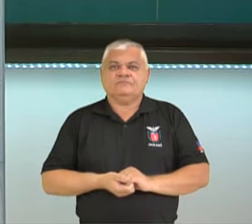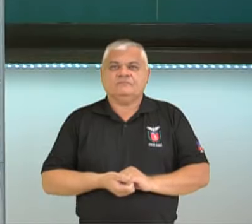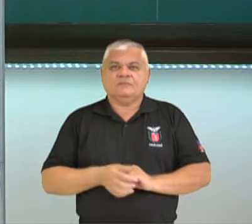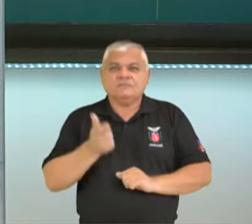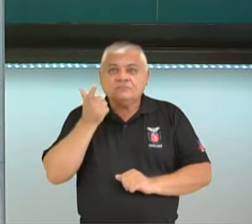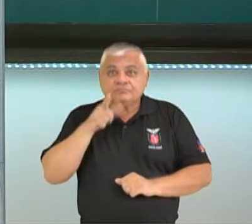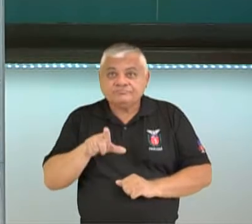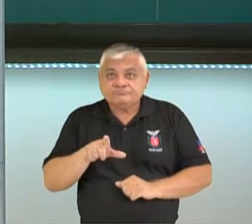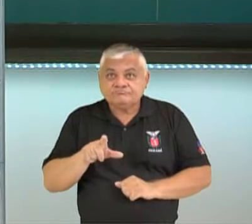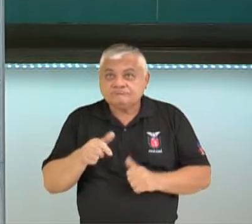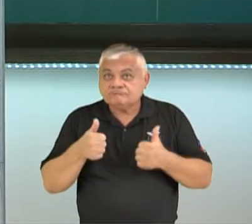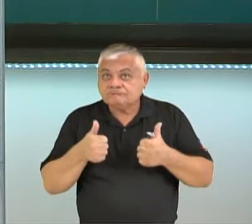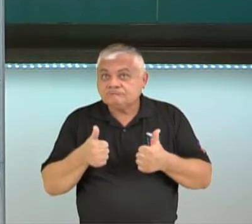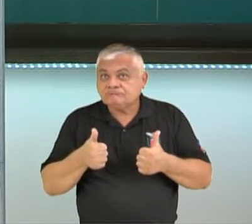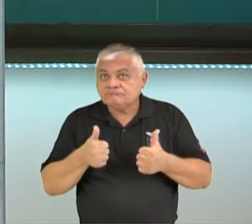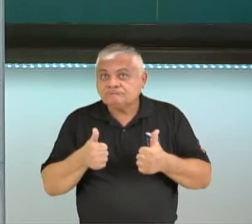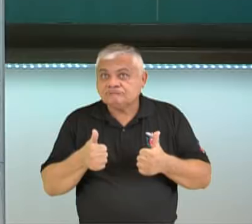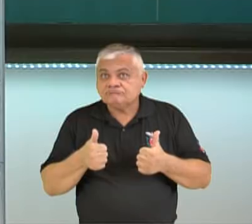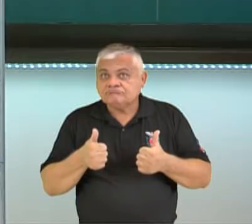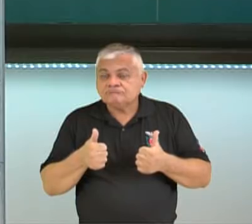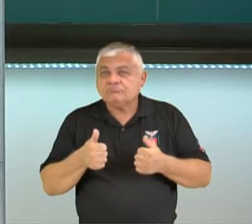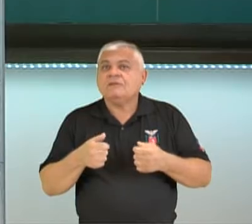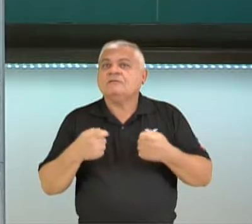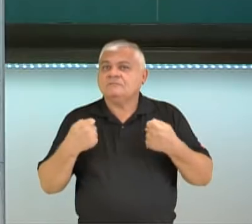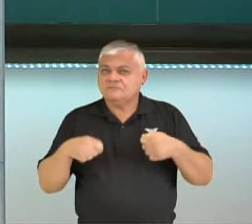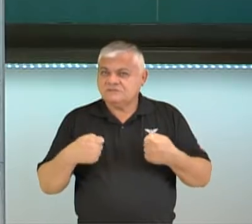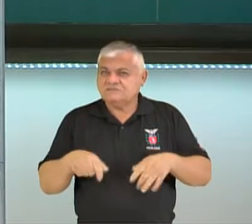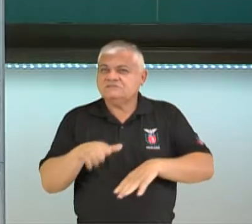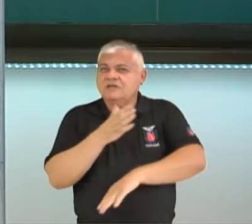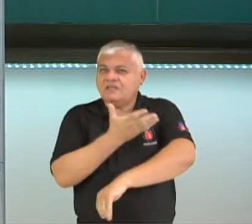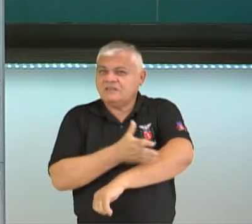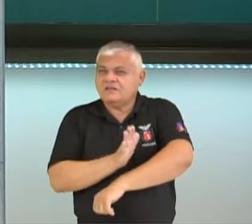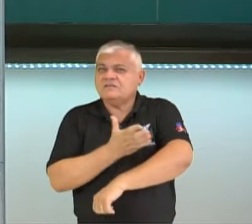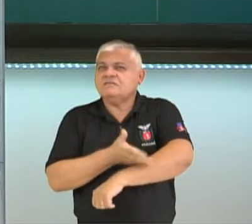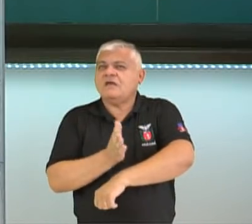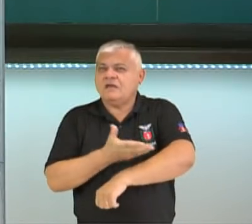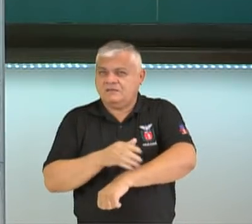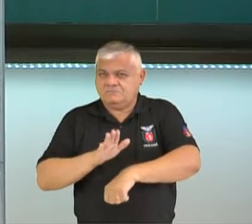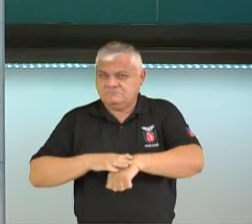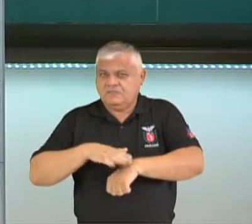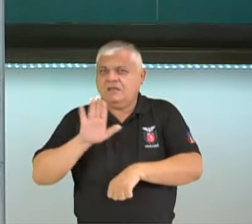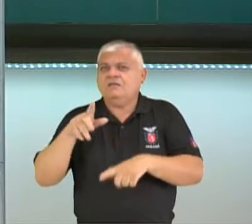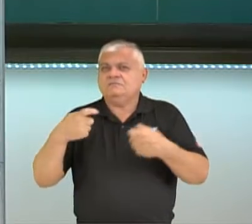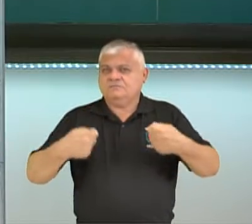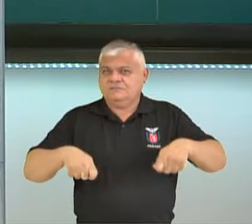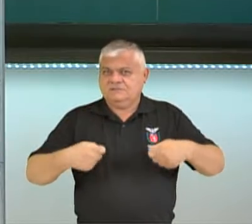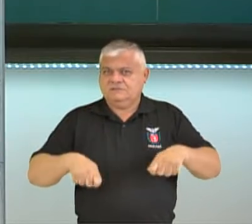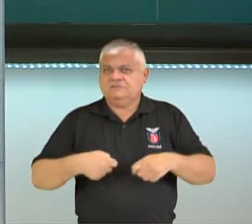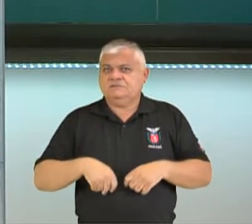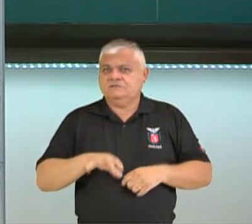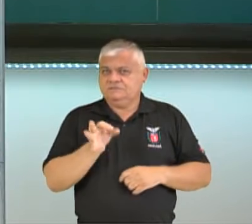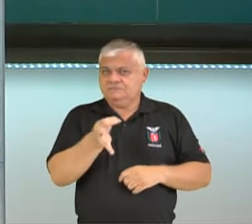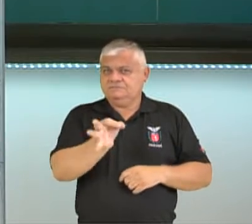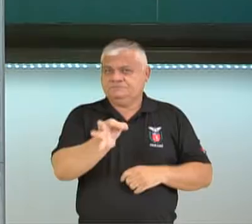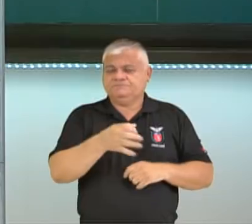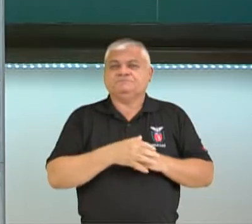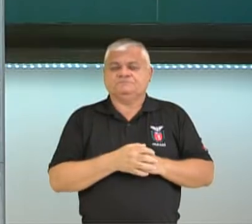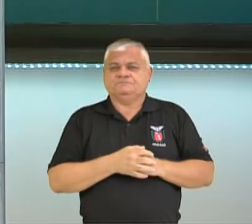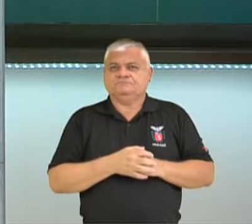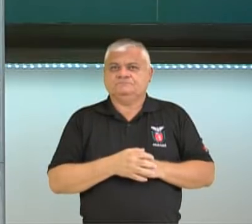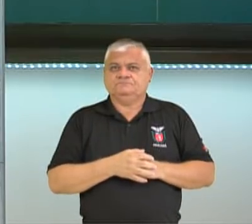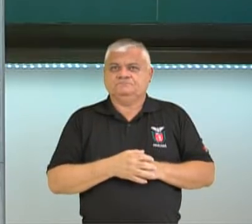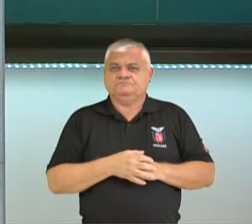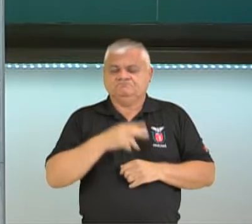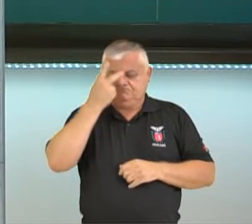conseguiu ainda tem nem precisa trabalhar um pouquinho mais é isso mesmo pessoal quando a gente vai produzir um texto